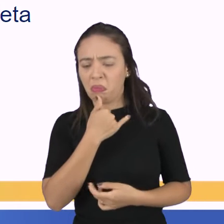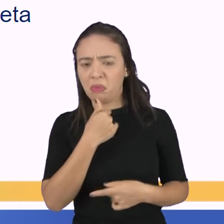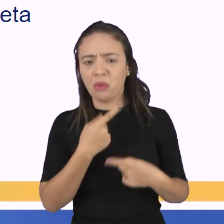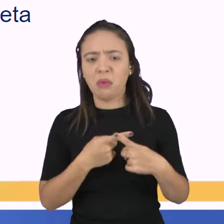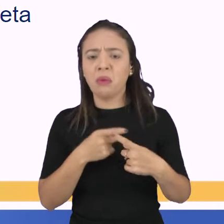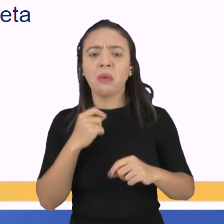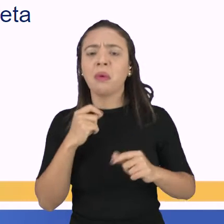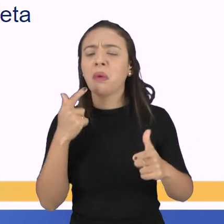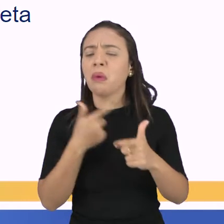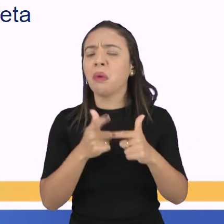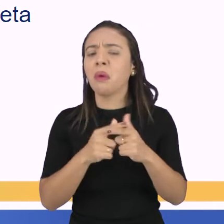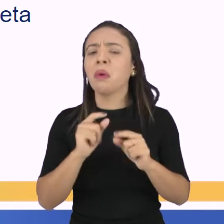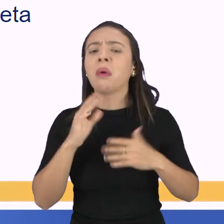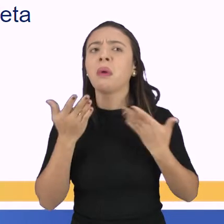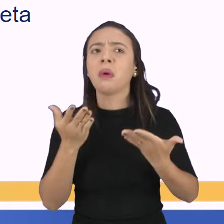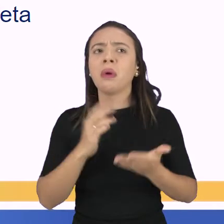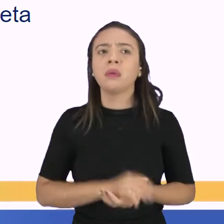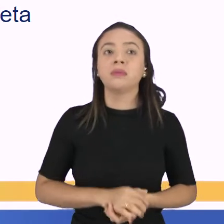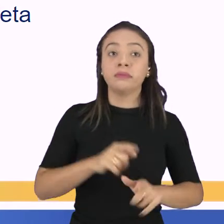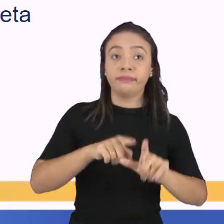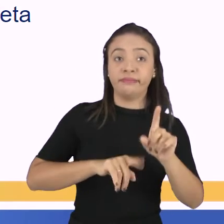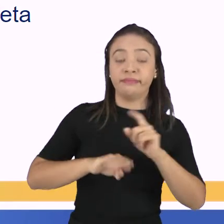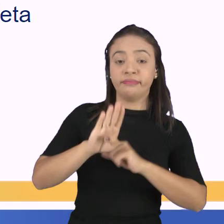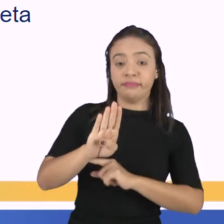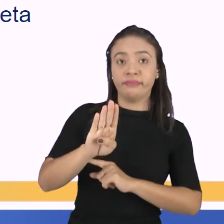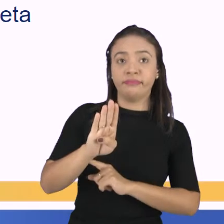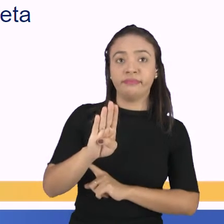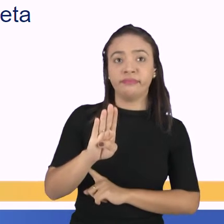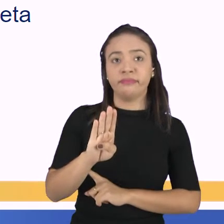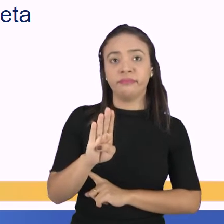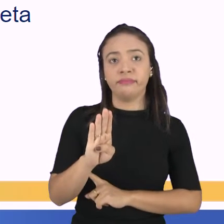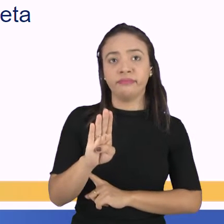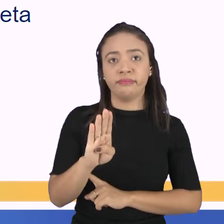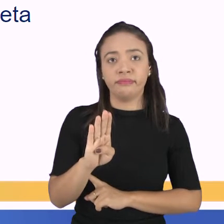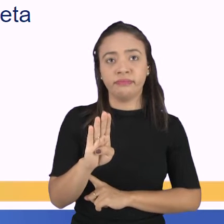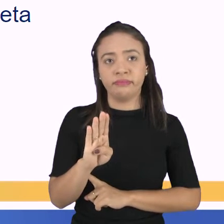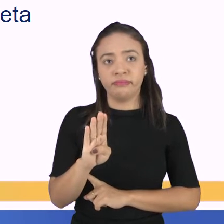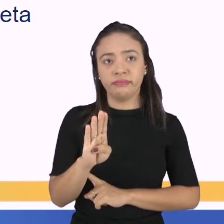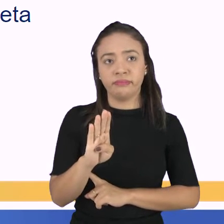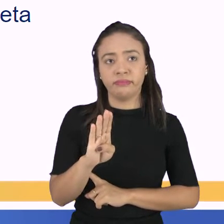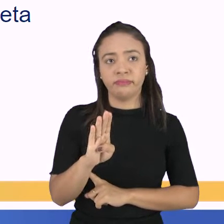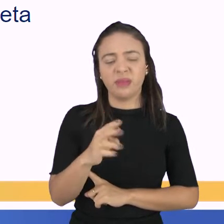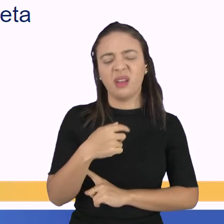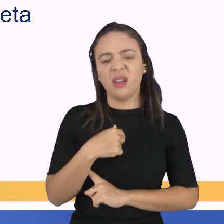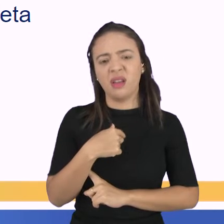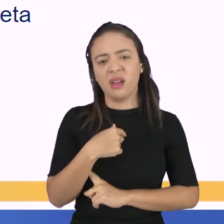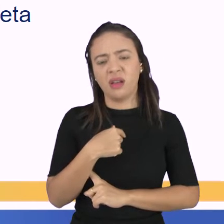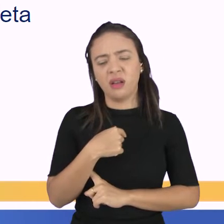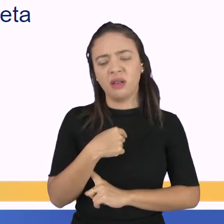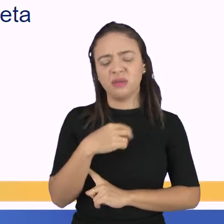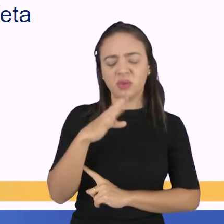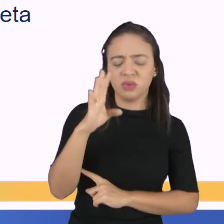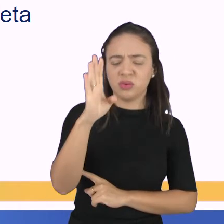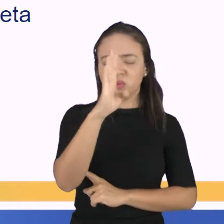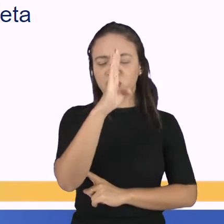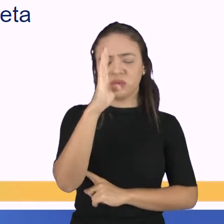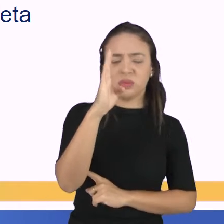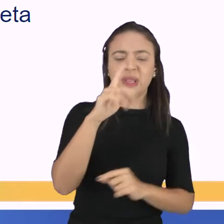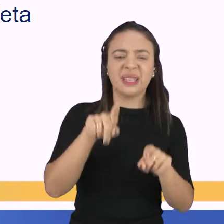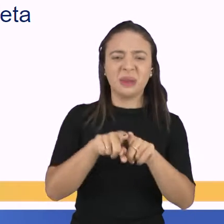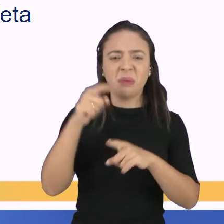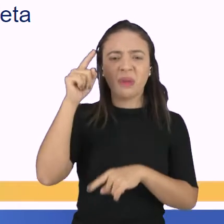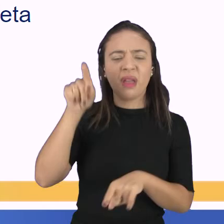problema? I'm feeling dizzy and I have a terrible headache. Eu estou me sentindo um pouquinho tonta e eu estou com uma dor de